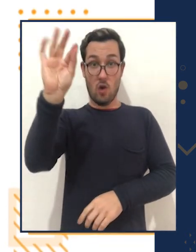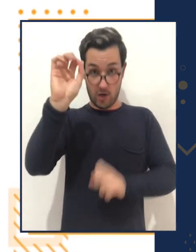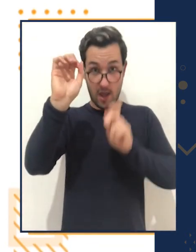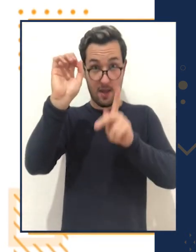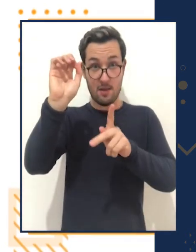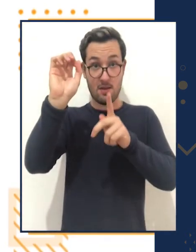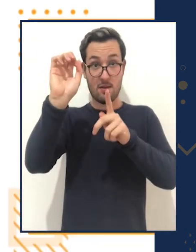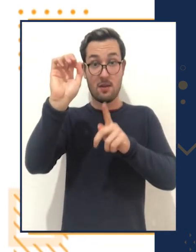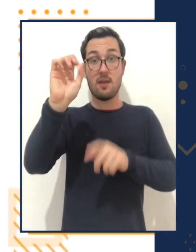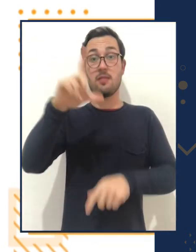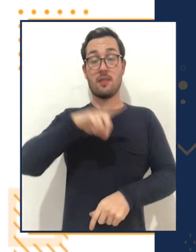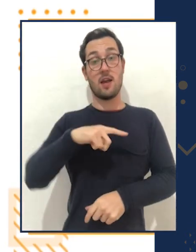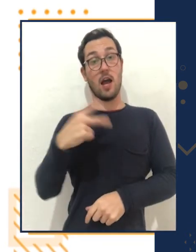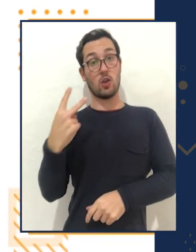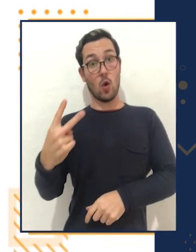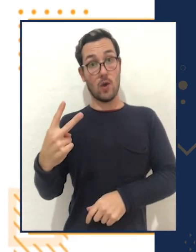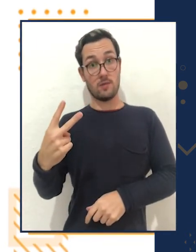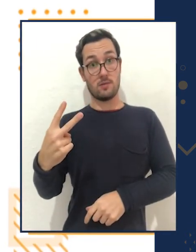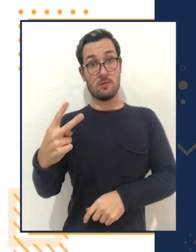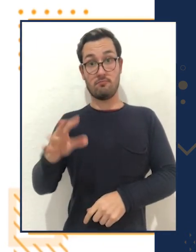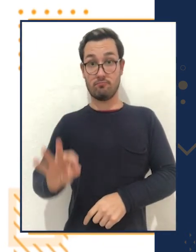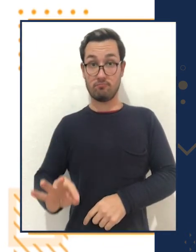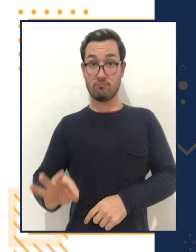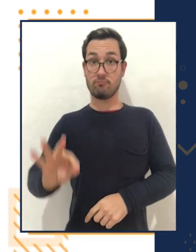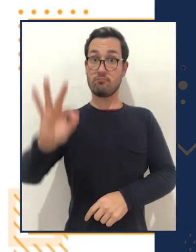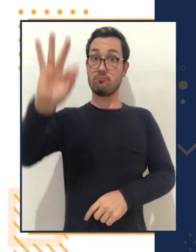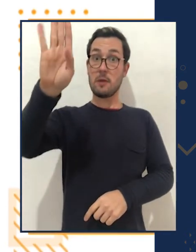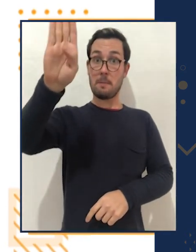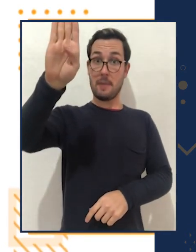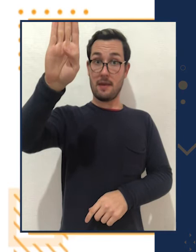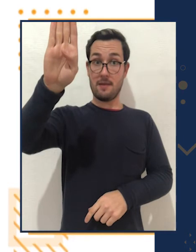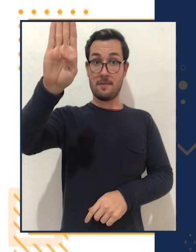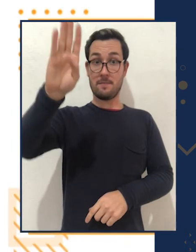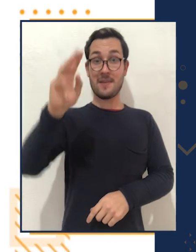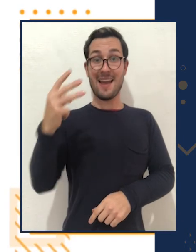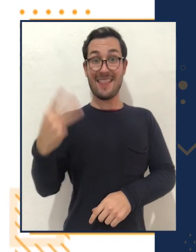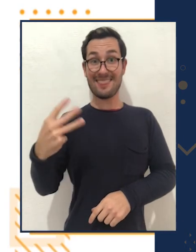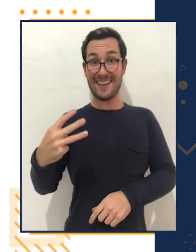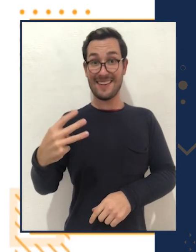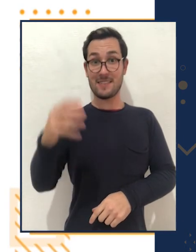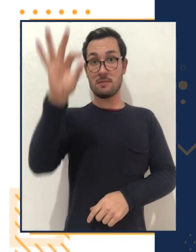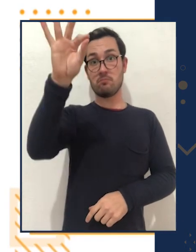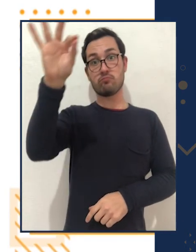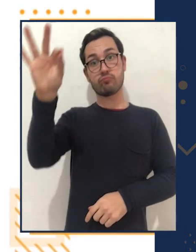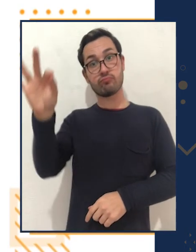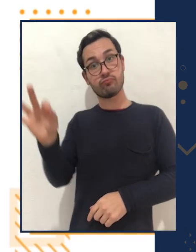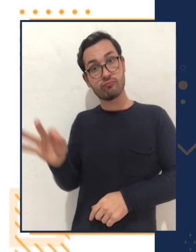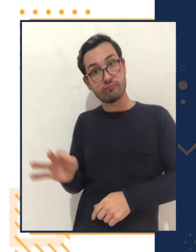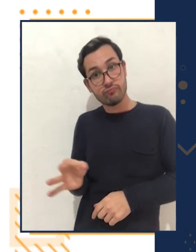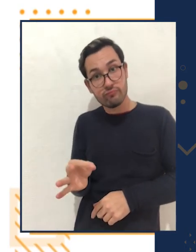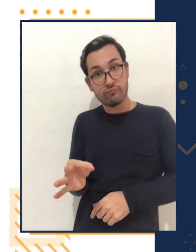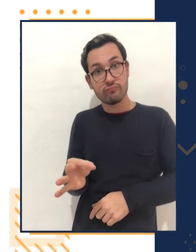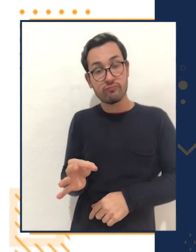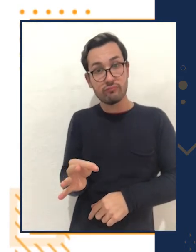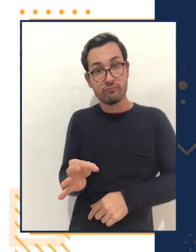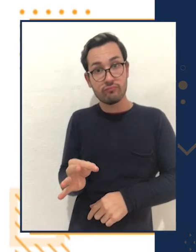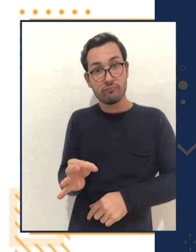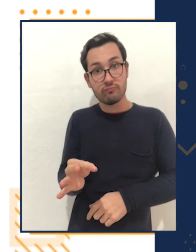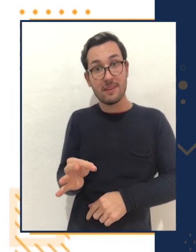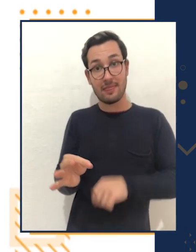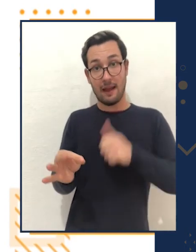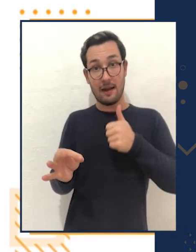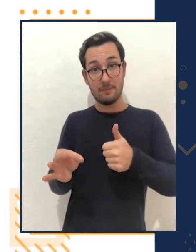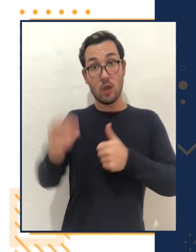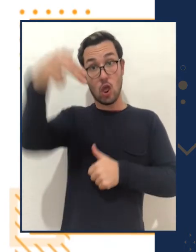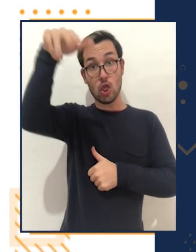a soma das correntes em um nó tem que ser igual a zero, certo? Como isso? Então vamos verificar um exemplo. Então